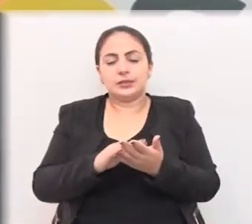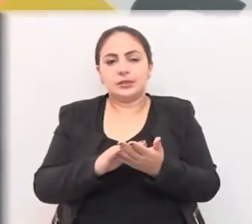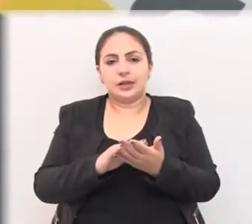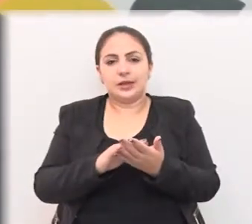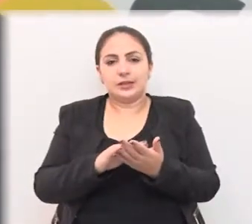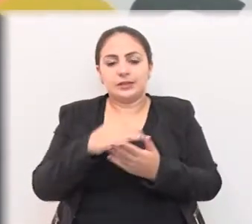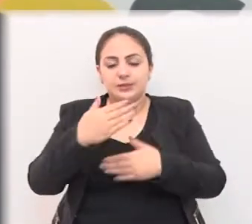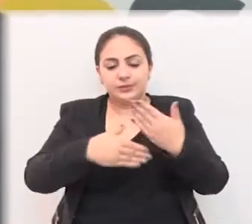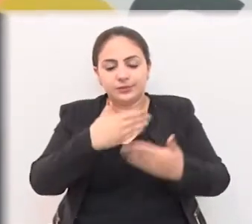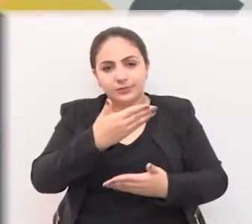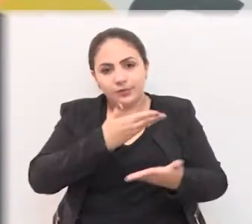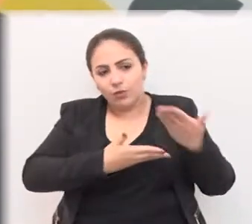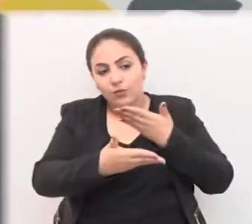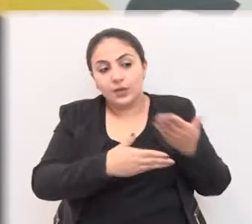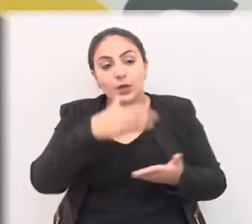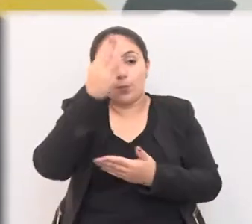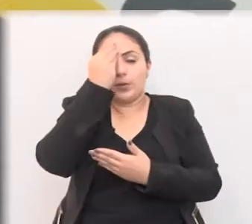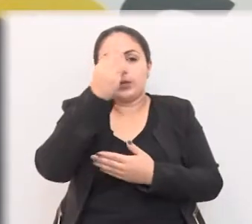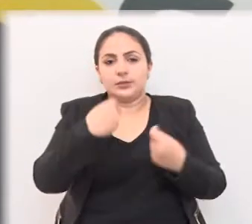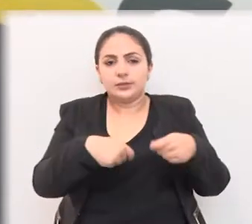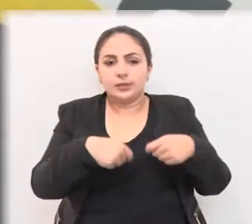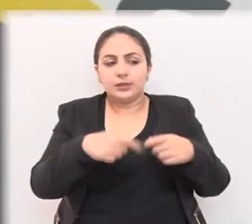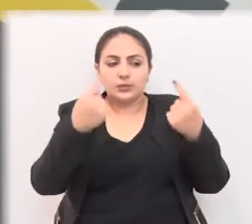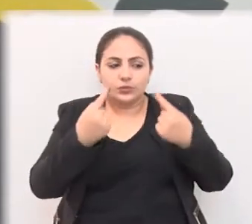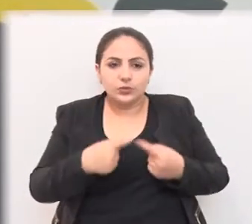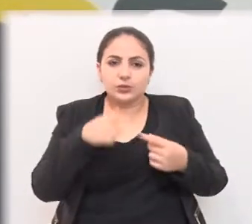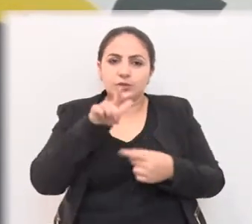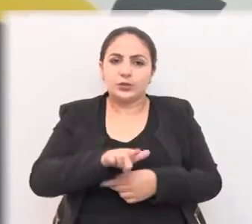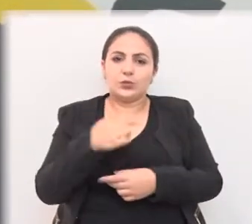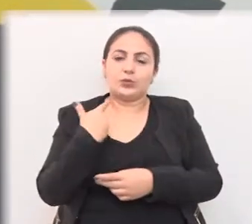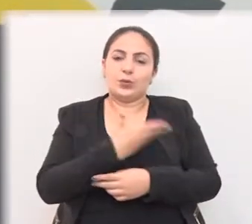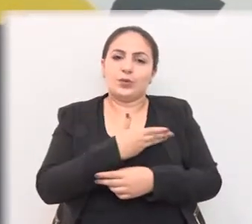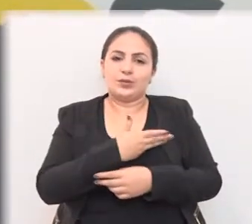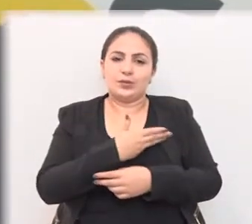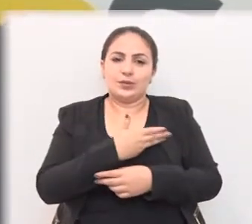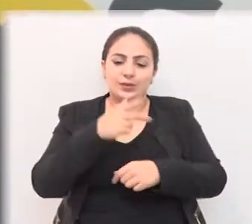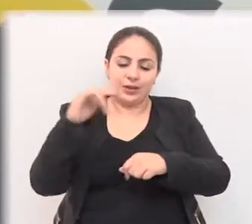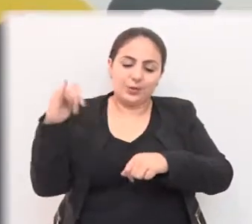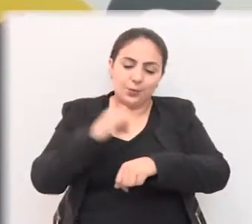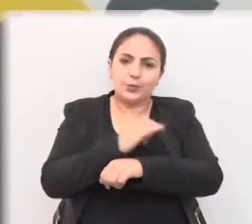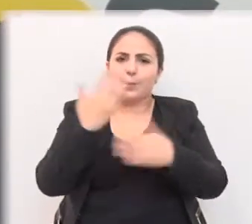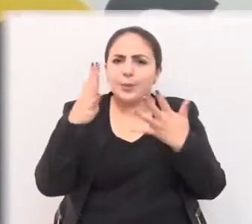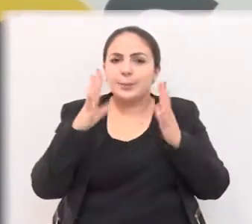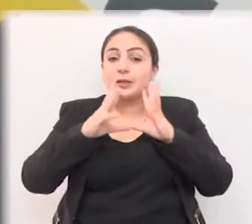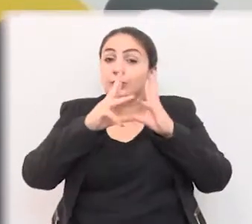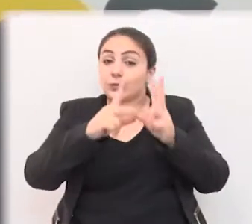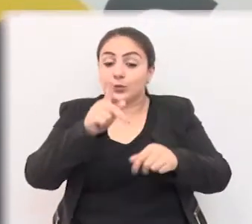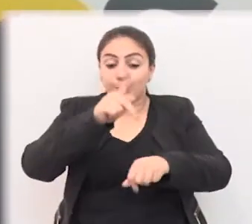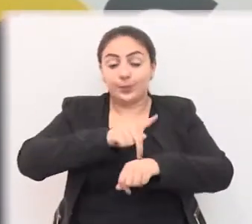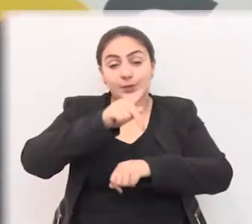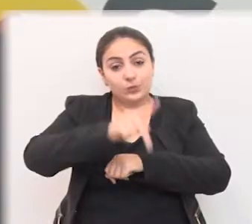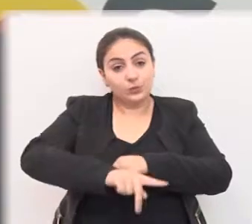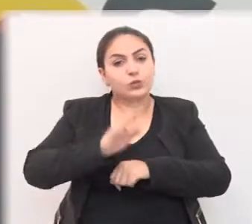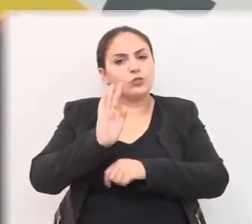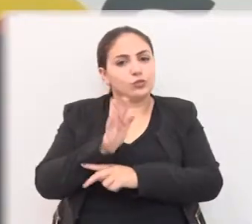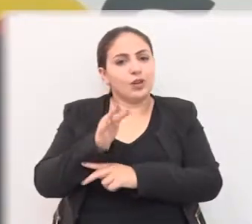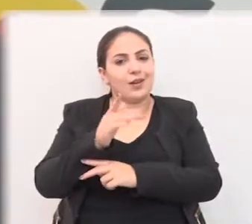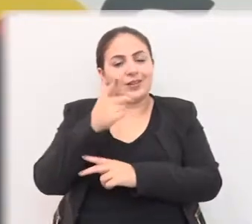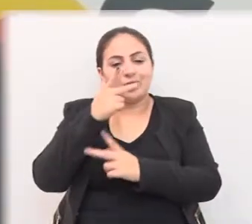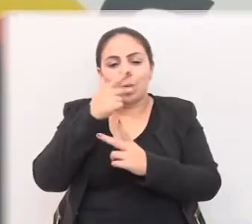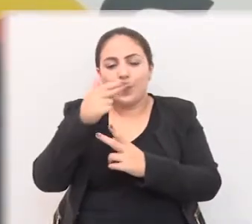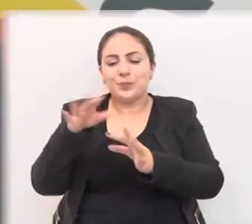caminhada e entenderam da necessidade da reestruturação do nosso aeroporto. Então, parabéns a todos. Passo Fundo já ganha